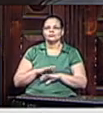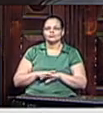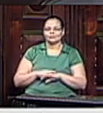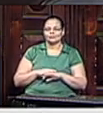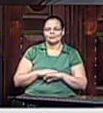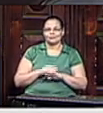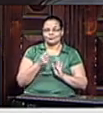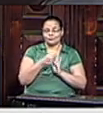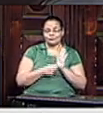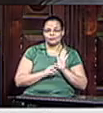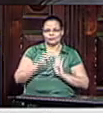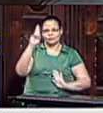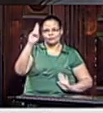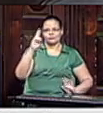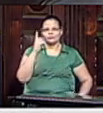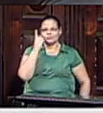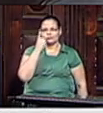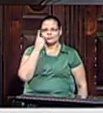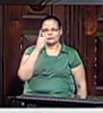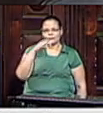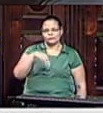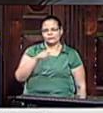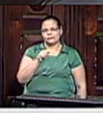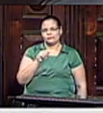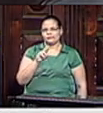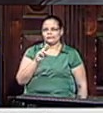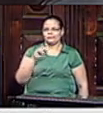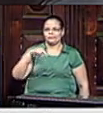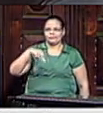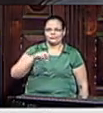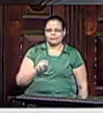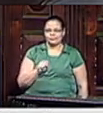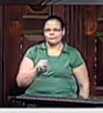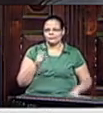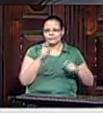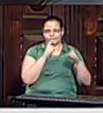Luiz Martins, André Correia e Luiz Paulo. Em discussão.